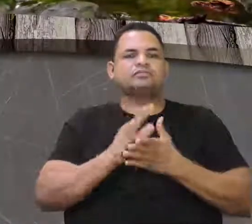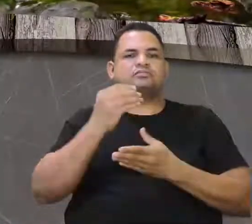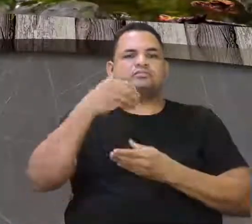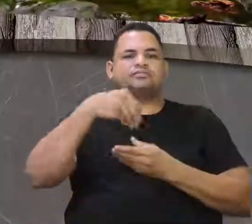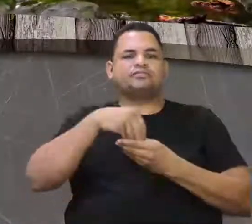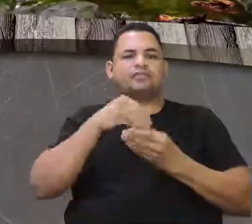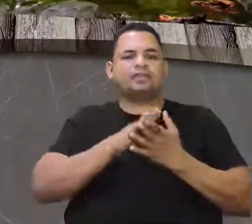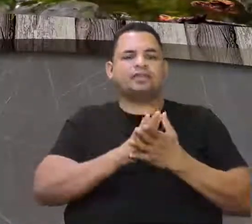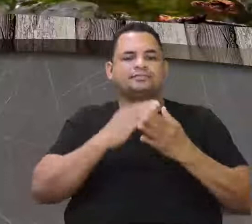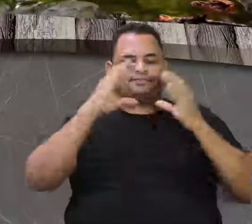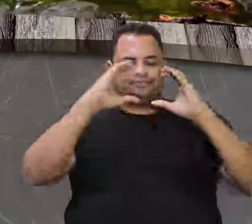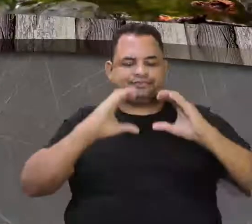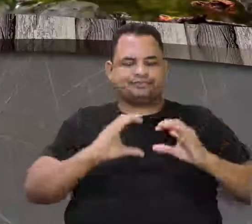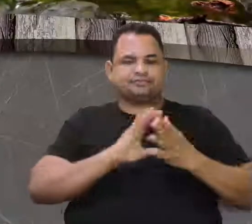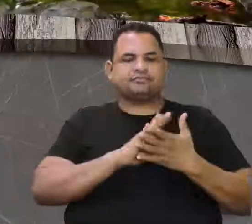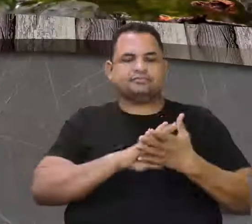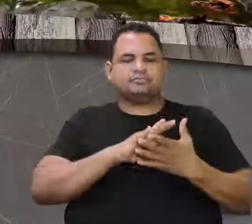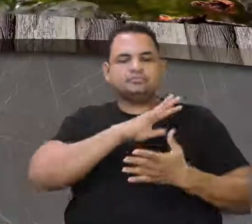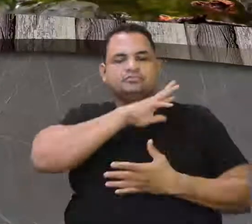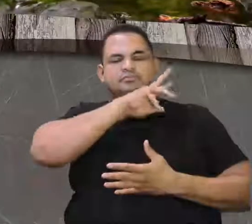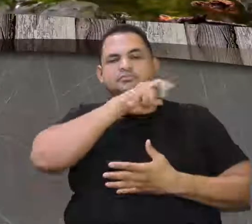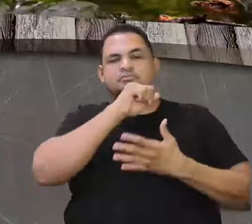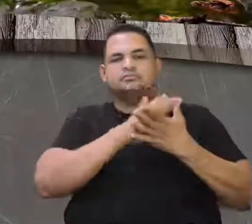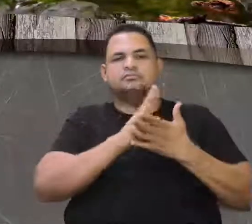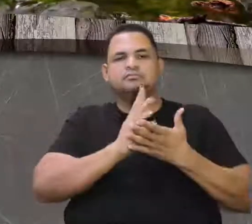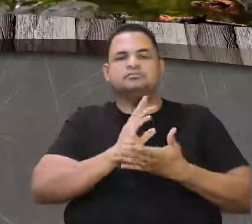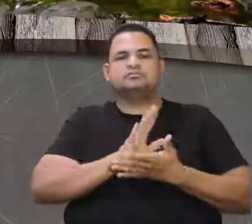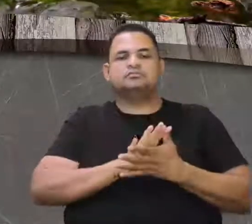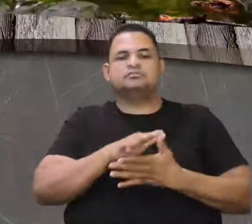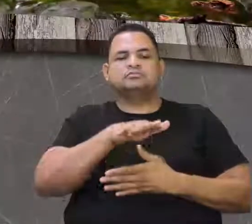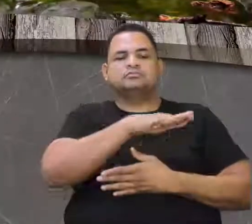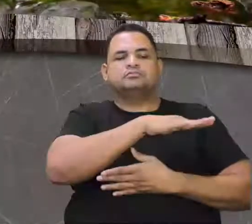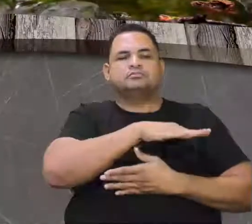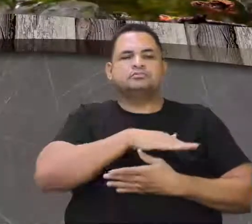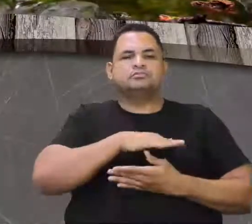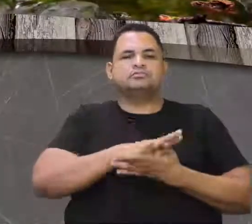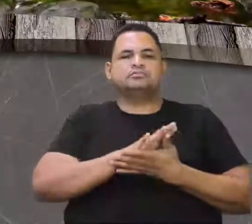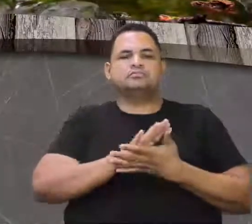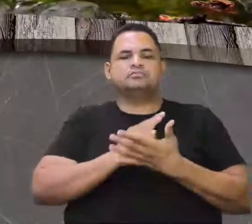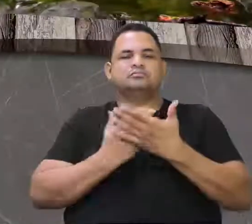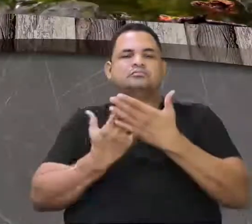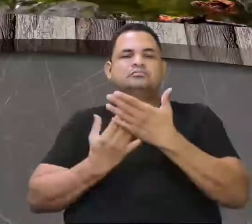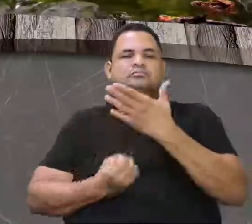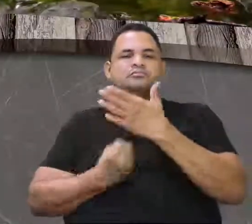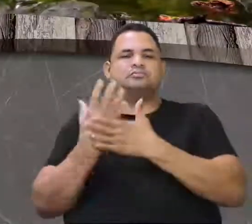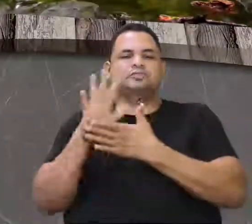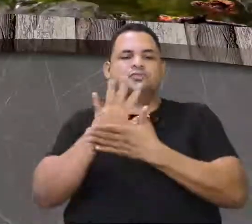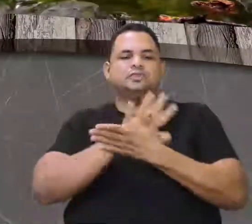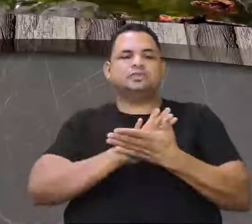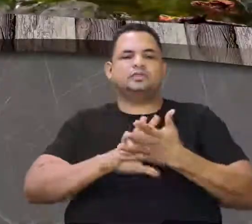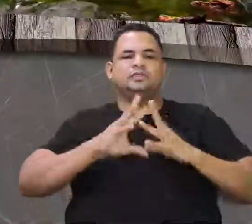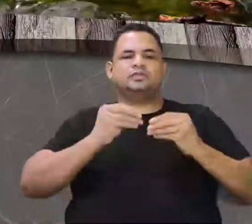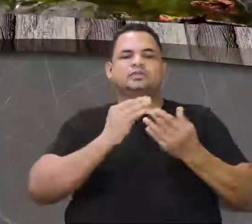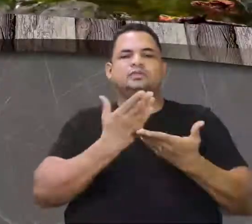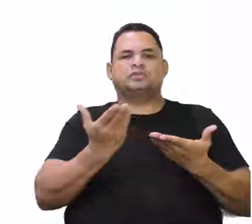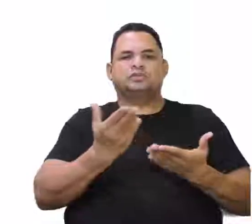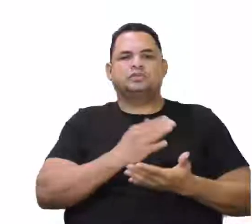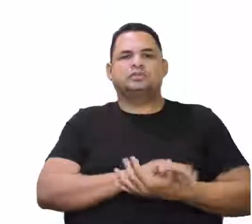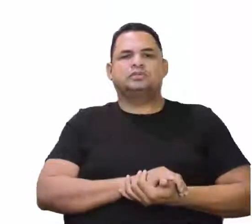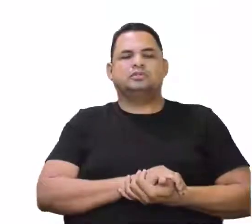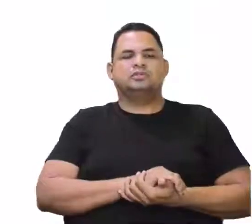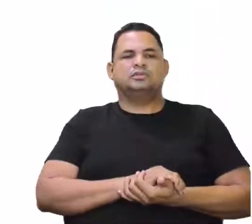parte do comportamento animal desses organismos no seu habitat, e a ecologia estuda tudo isso. Perfeito? Joga lá no